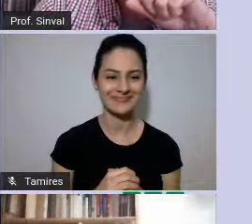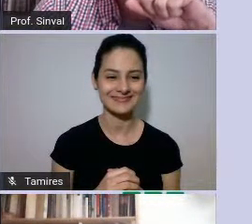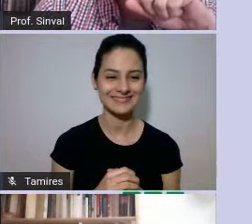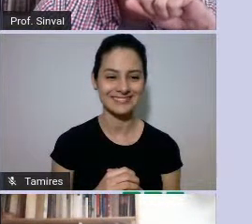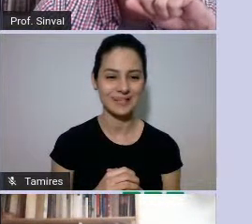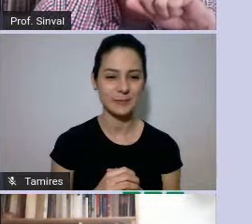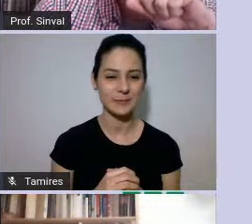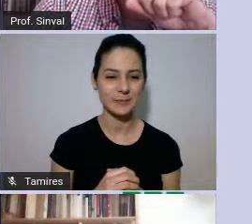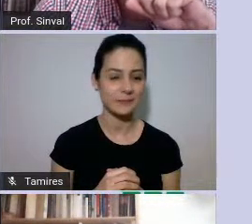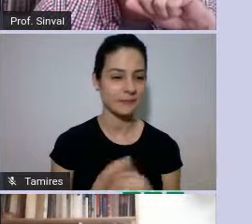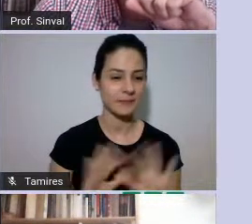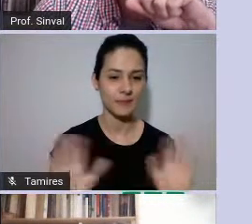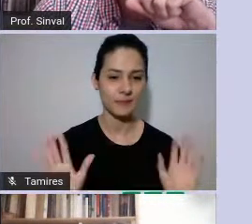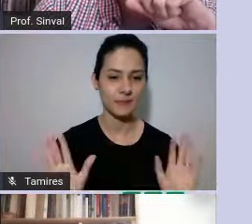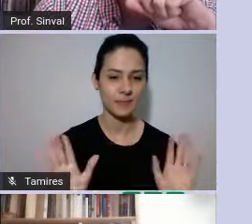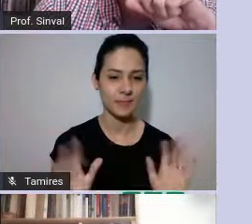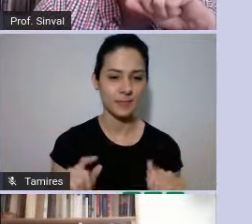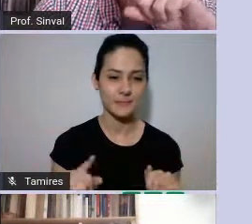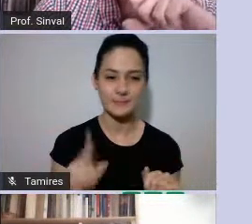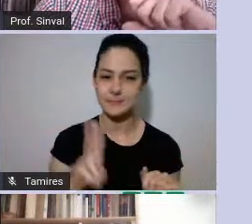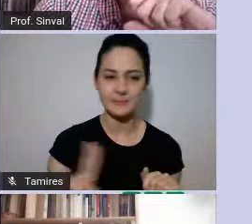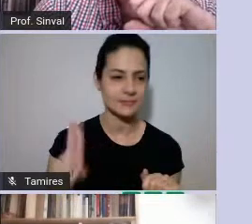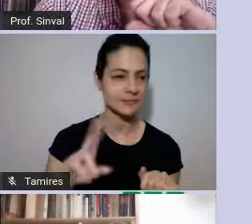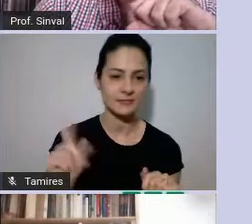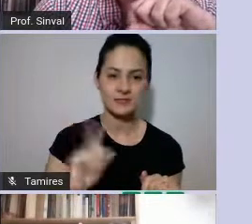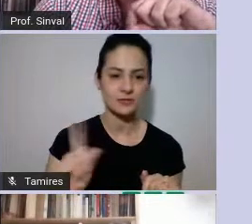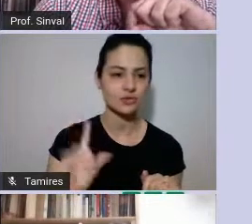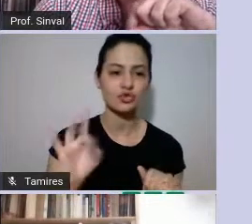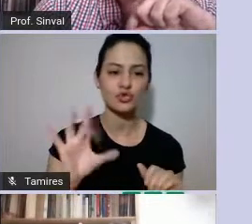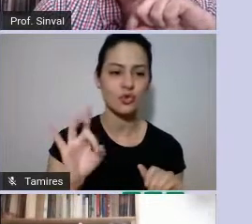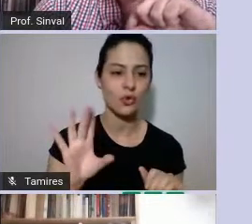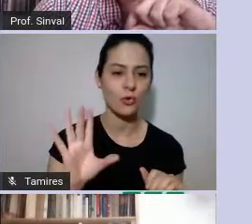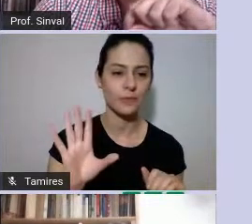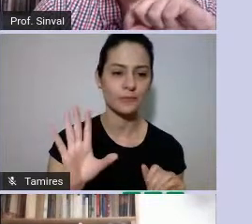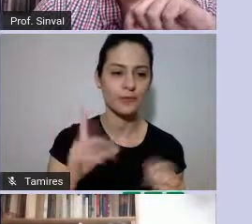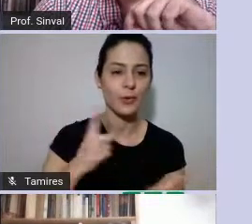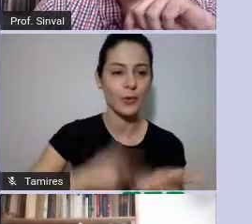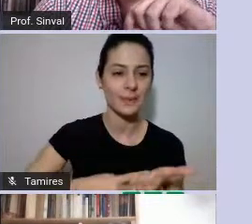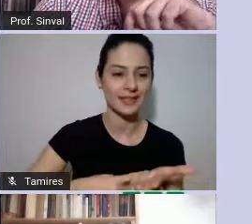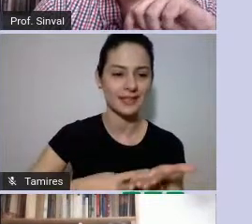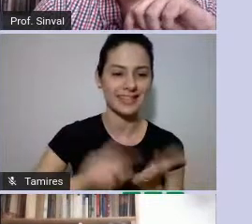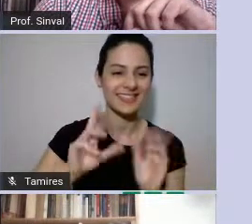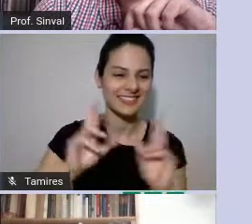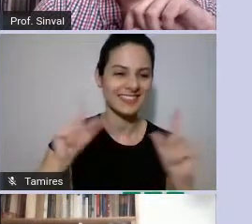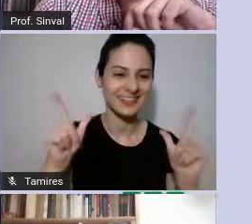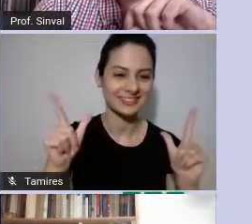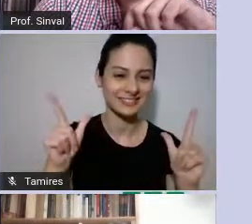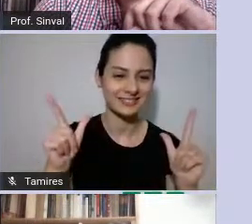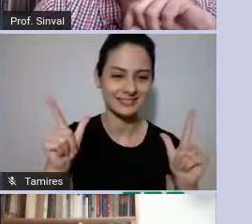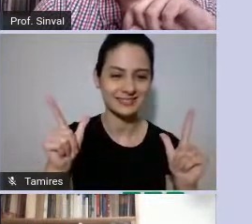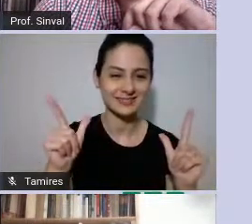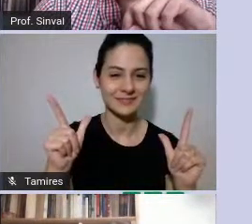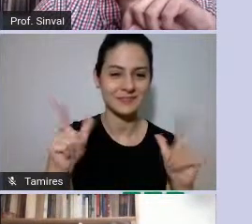Sim, não lo ia fazer porque era, estava combinado um pouquinho diferente